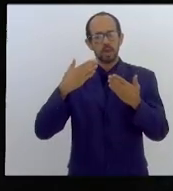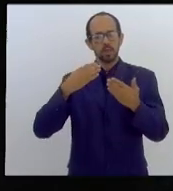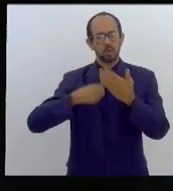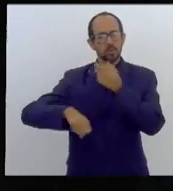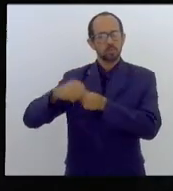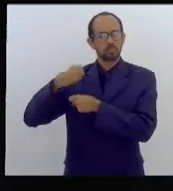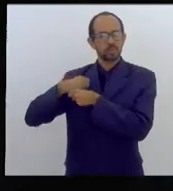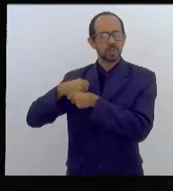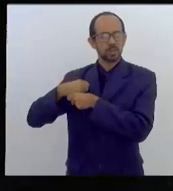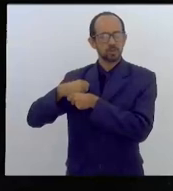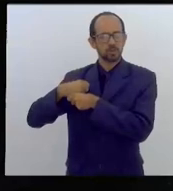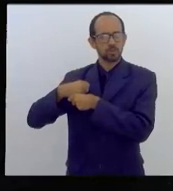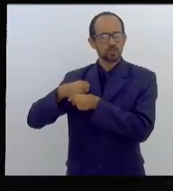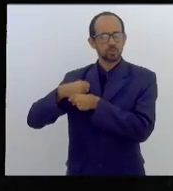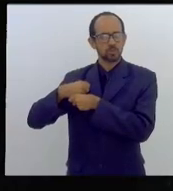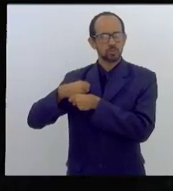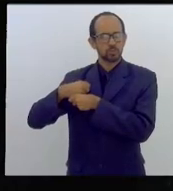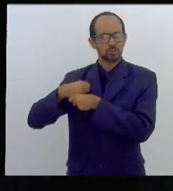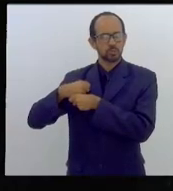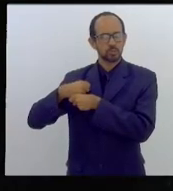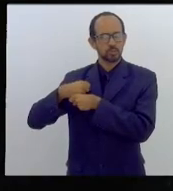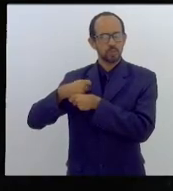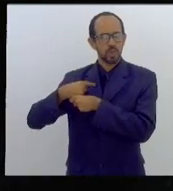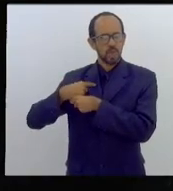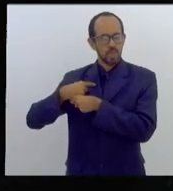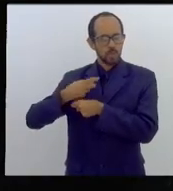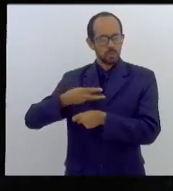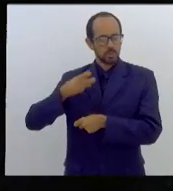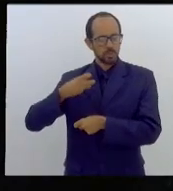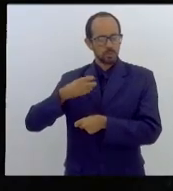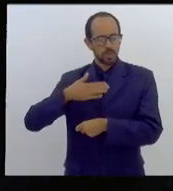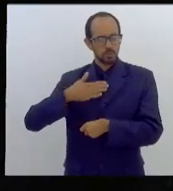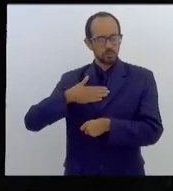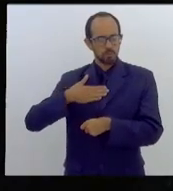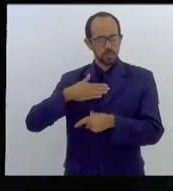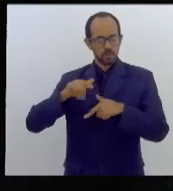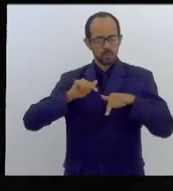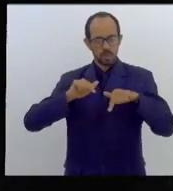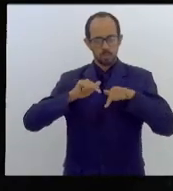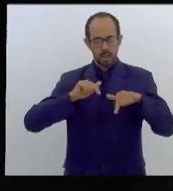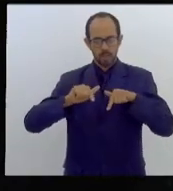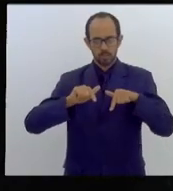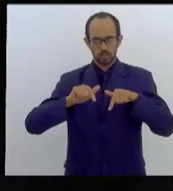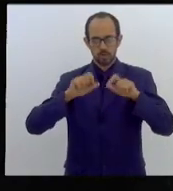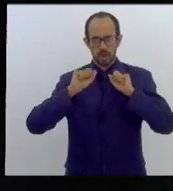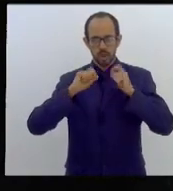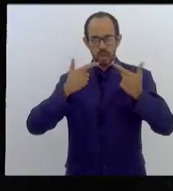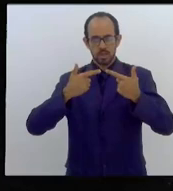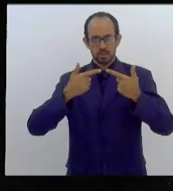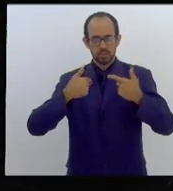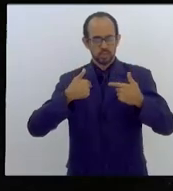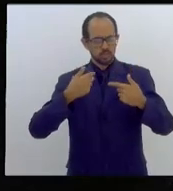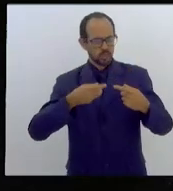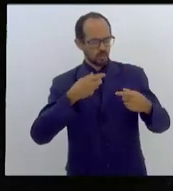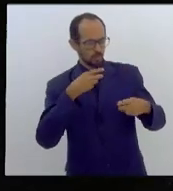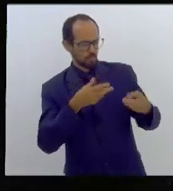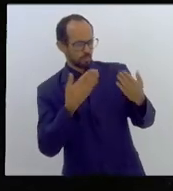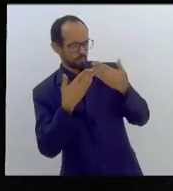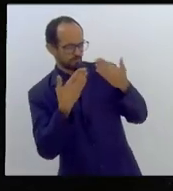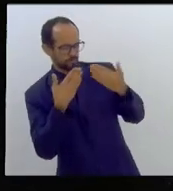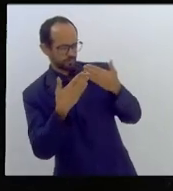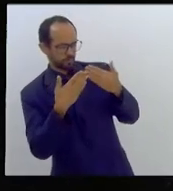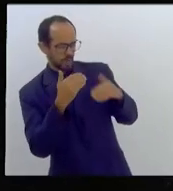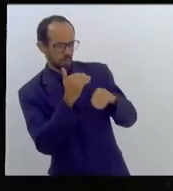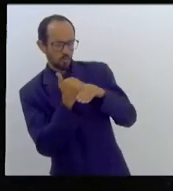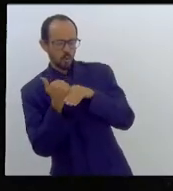2022. Ainda olhando para a minha atuação nessa casa, eu tive um cuidado de verificar a questão da igualdade racial